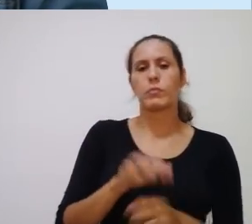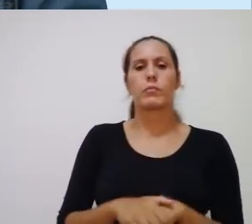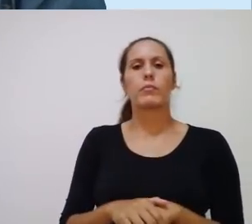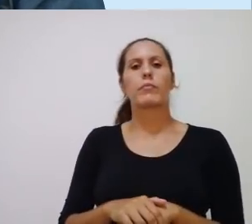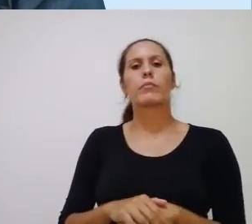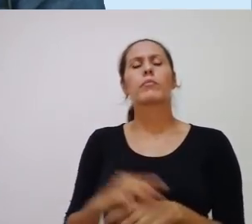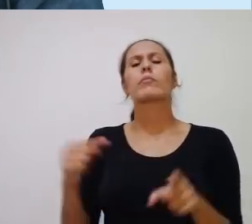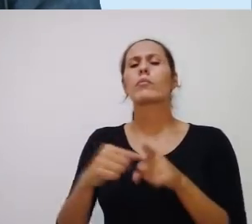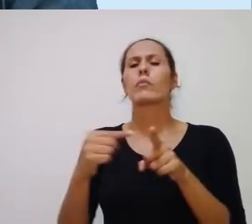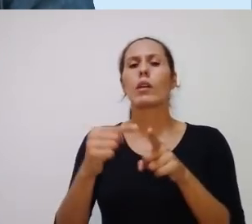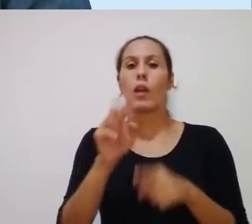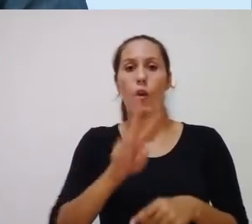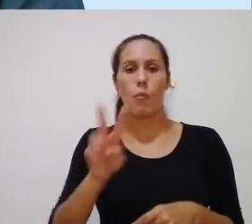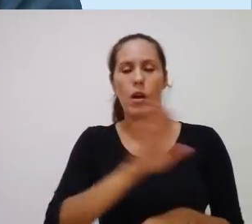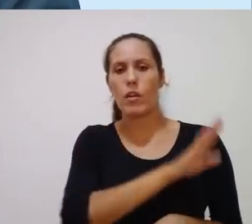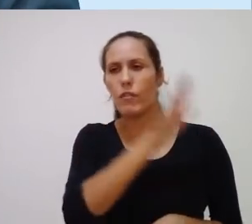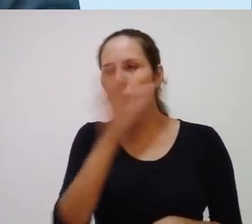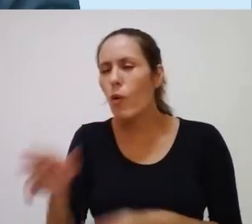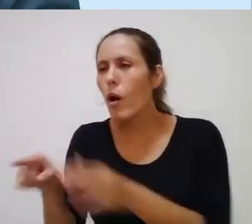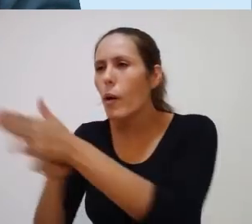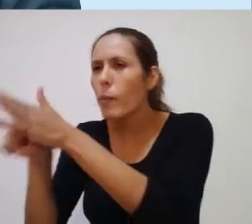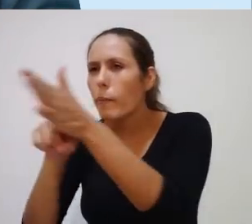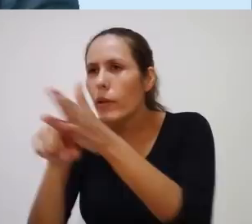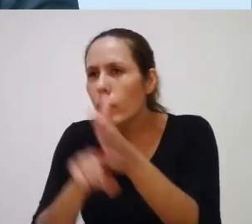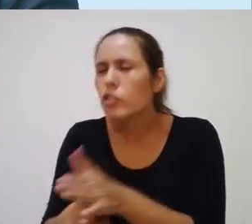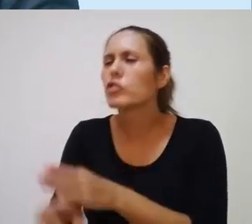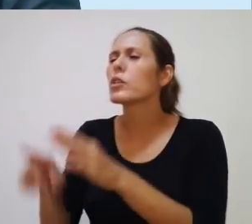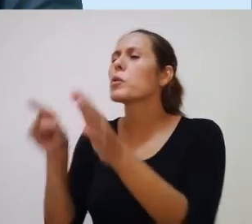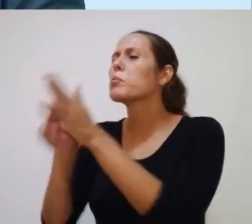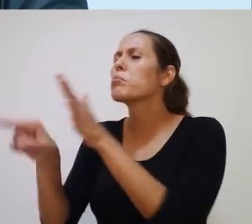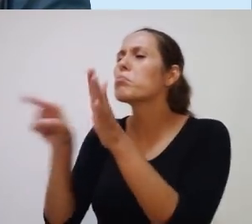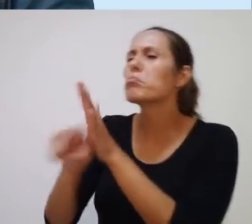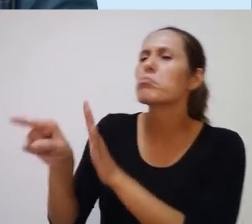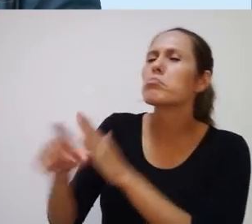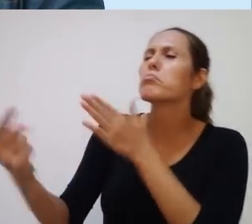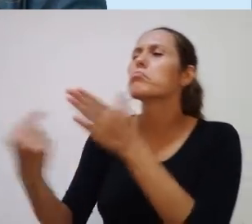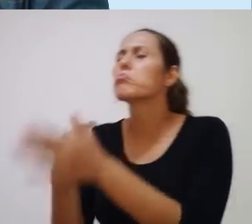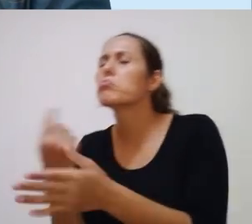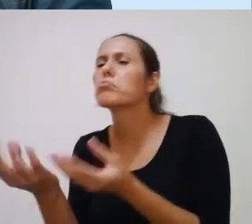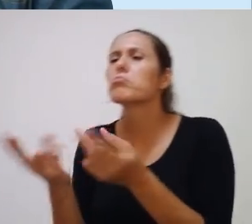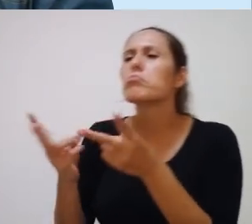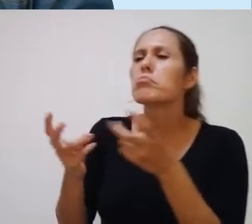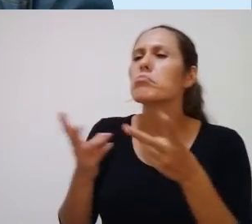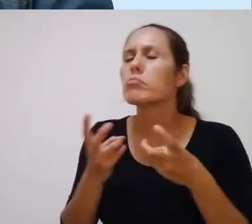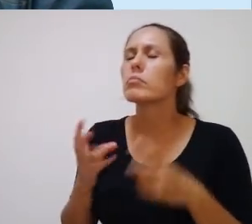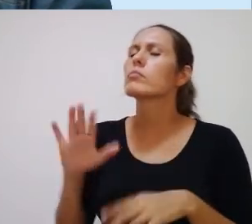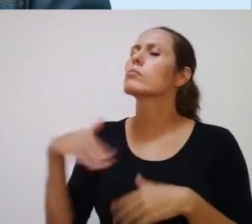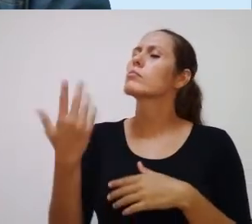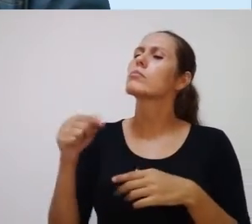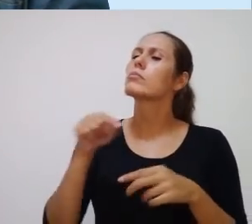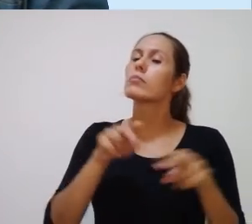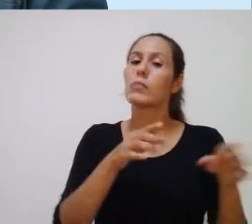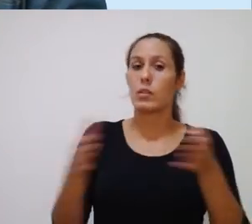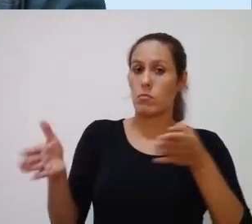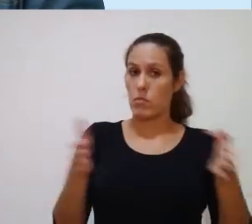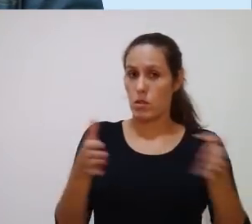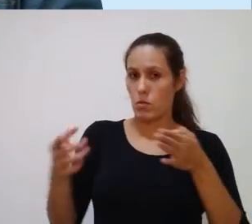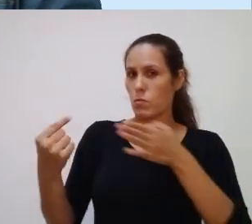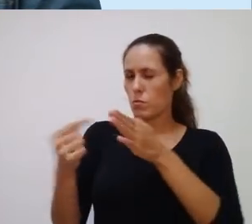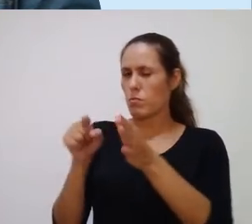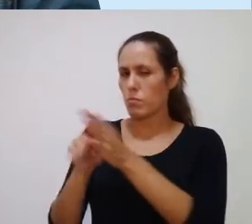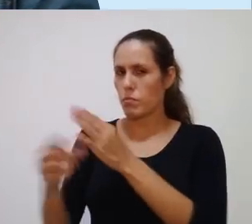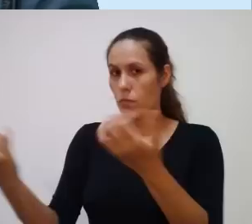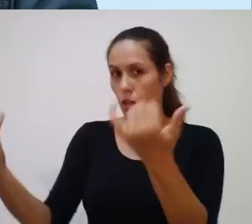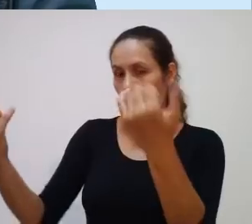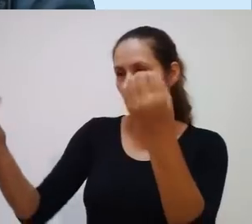Várzea, fiz a pesquisa, fiz o levantamento de informação e durante a coleta dessas informações eu ouvia relatos